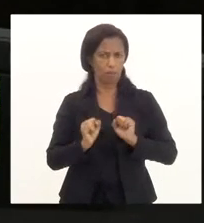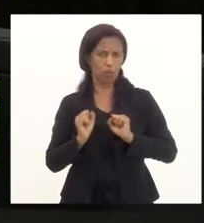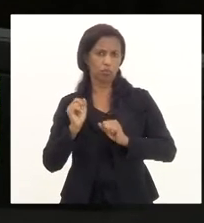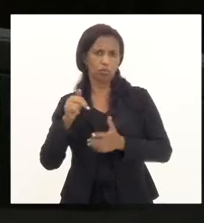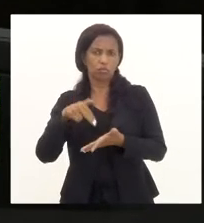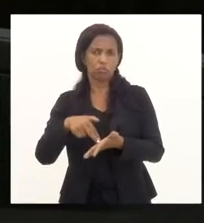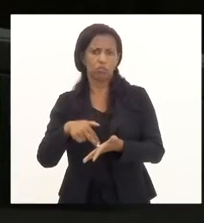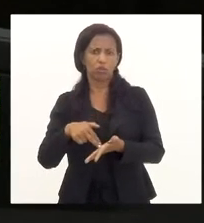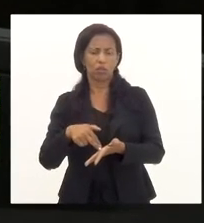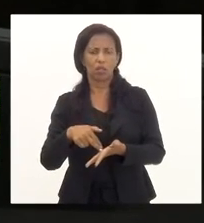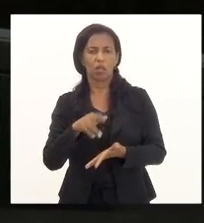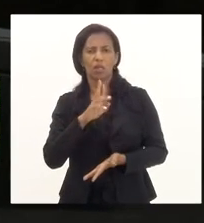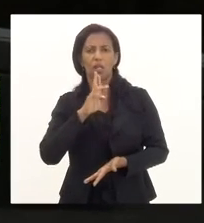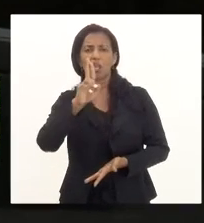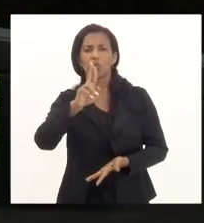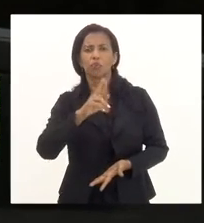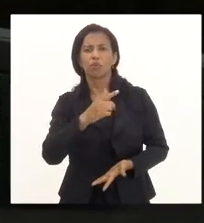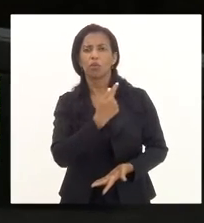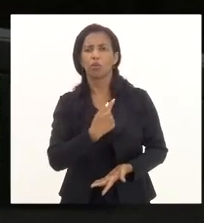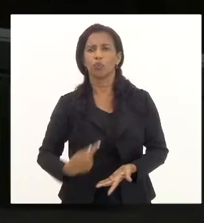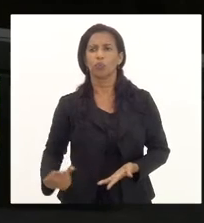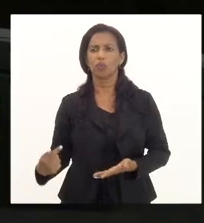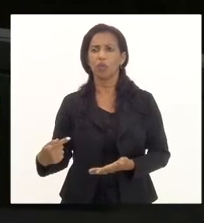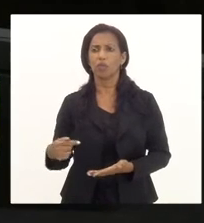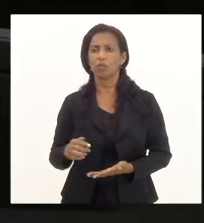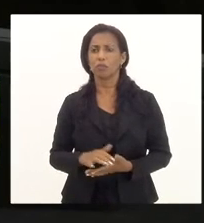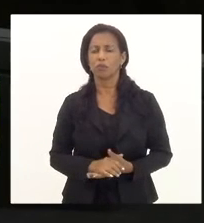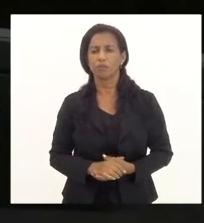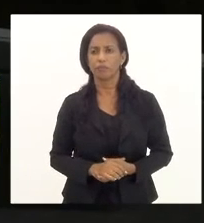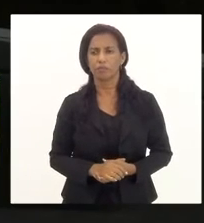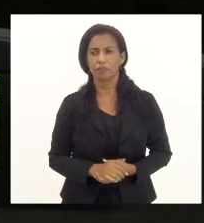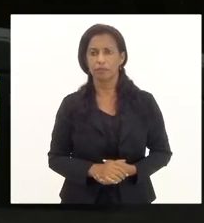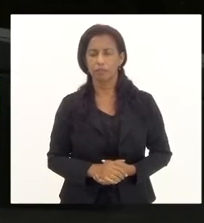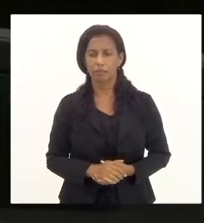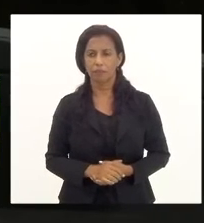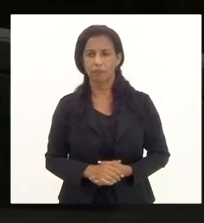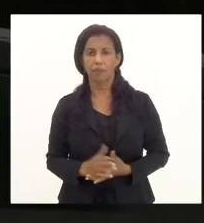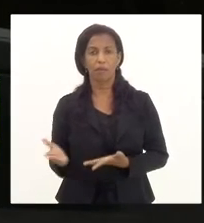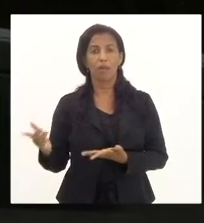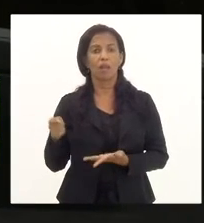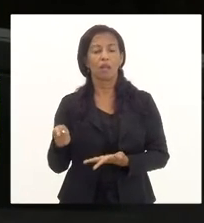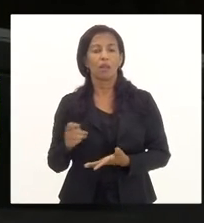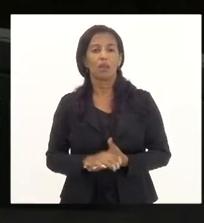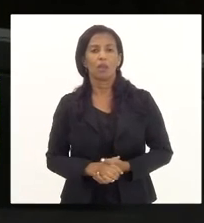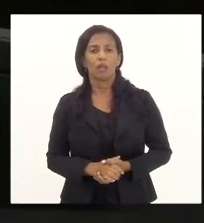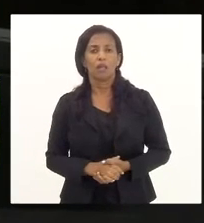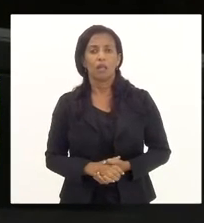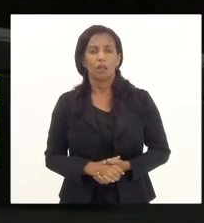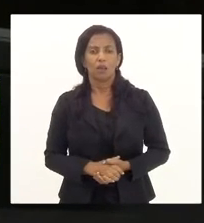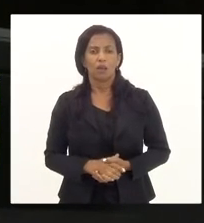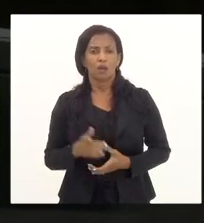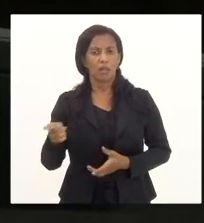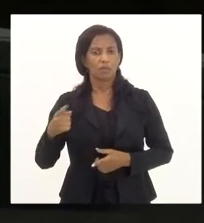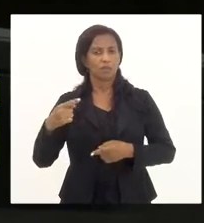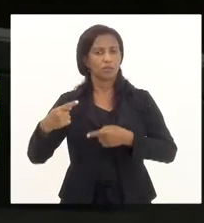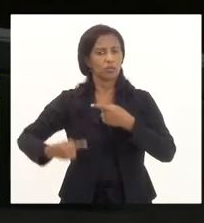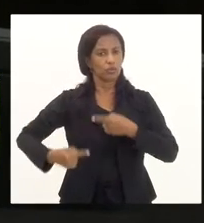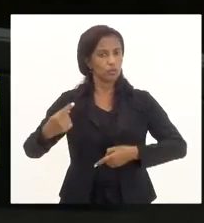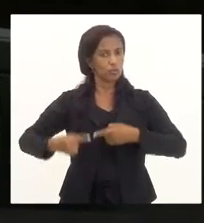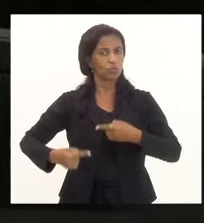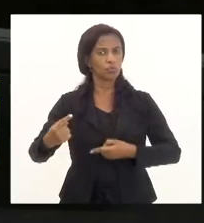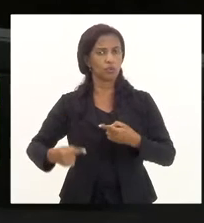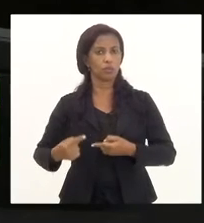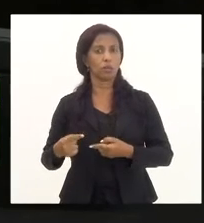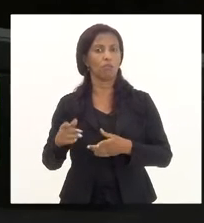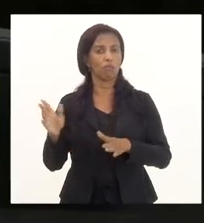responder em nome do Governo do Estado em nome da da Secretaria de Fazenda é a Rigor é essa discussão